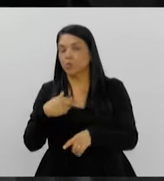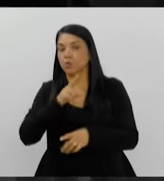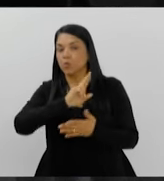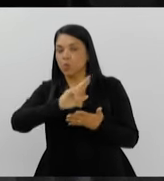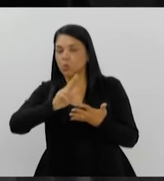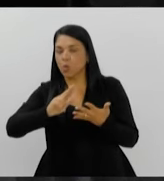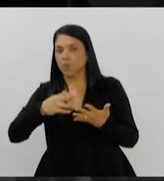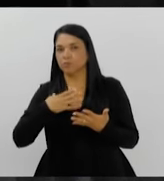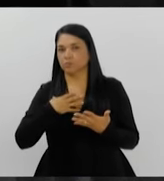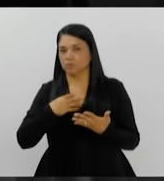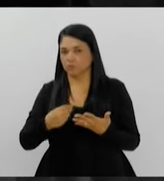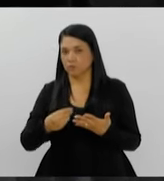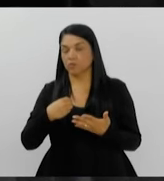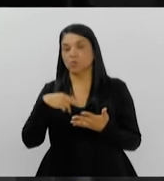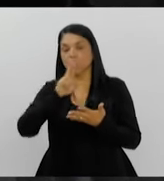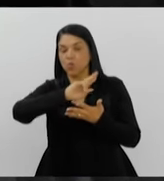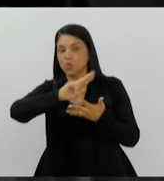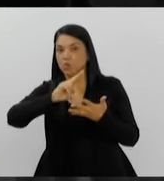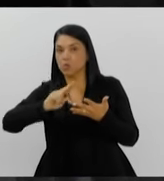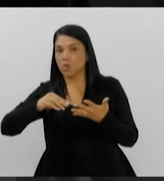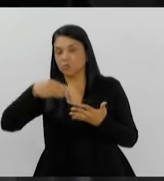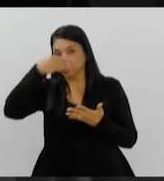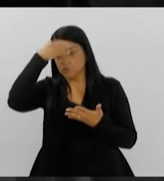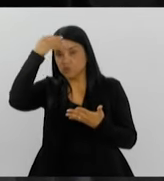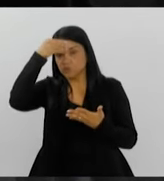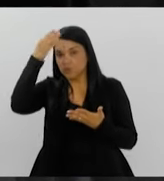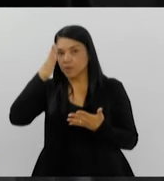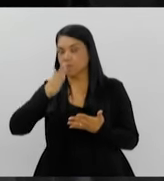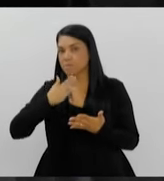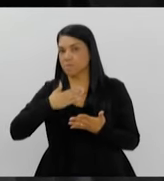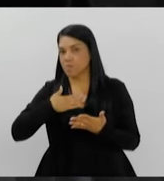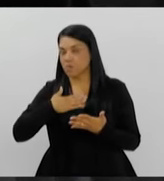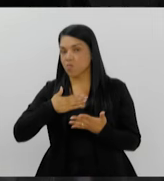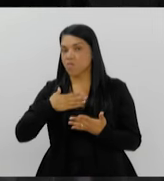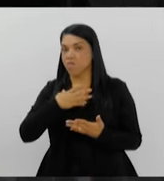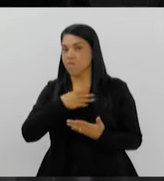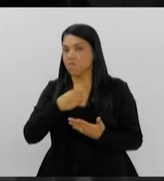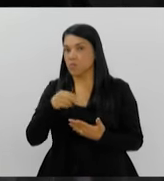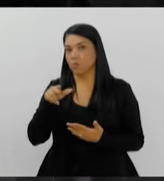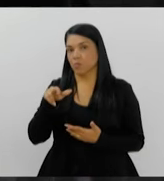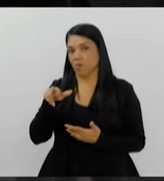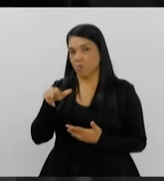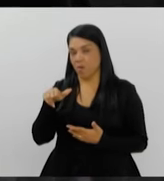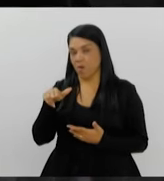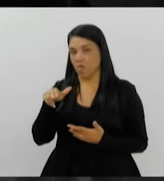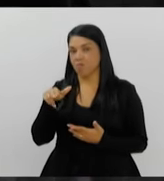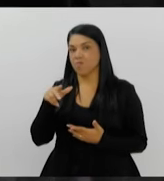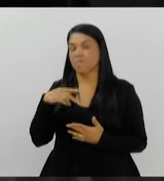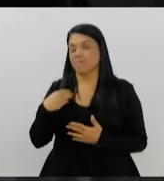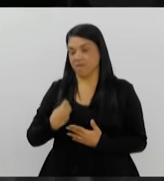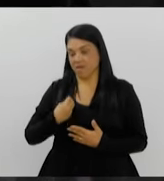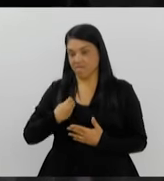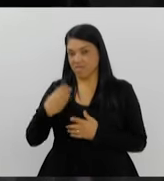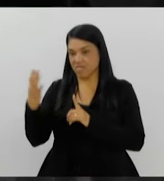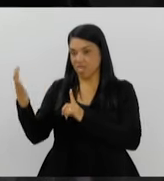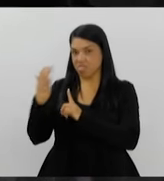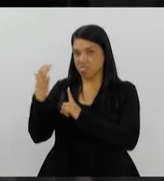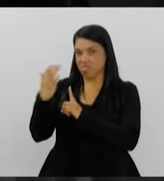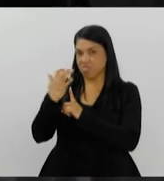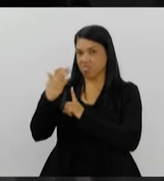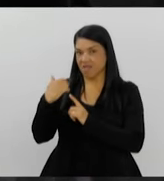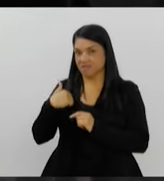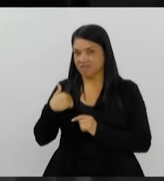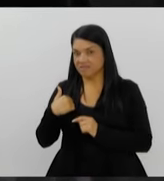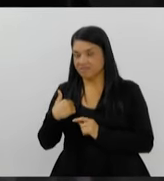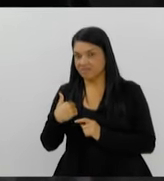meus filhos dando o nome dos sobrinhos meus sobrinhos filhos do meu irmão dizendo que a minha vida está em perigo eu já